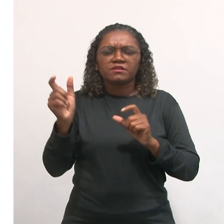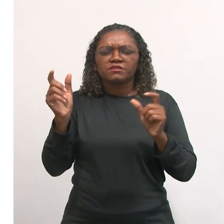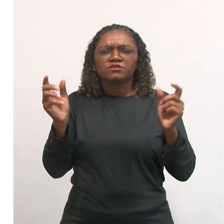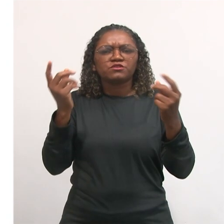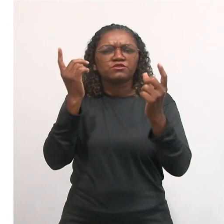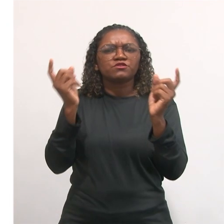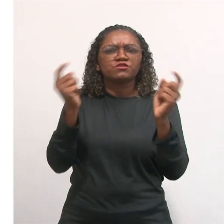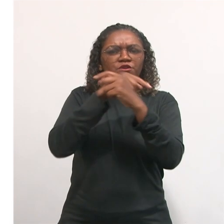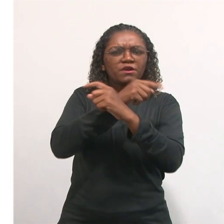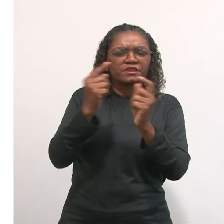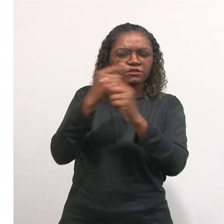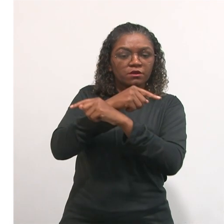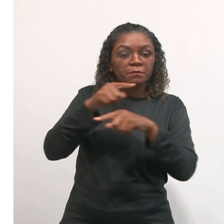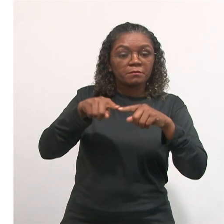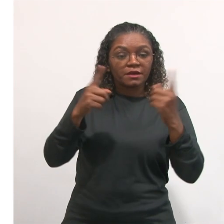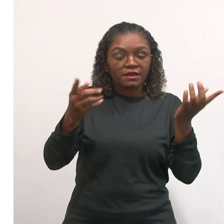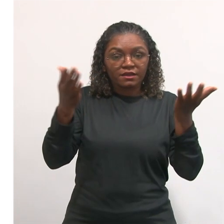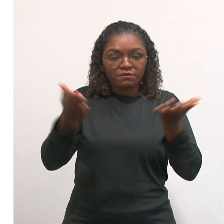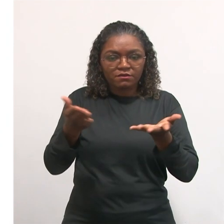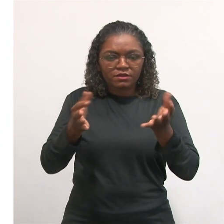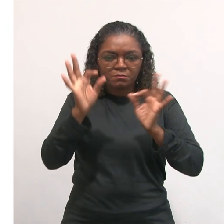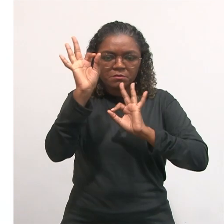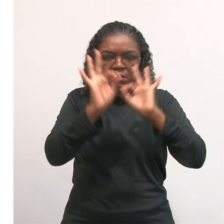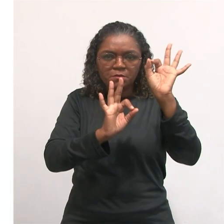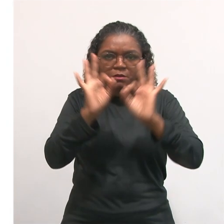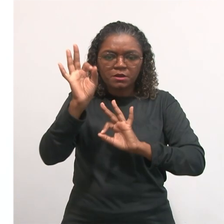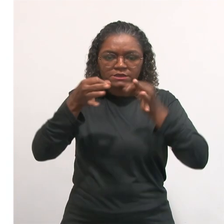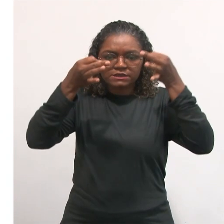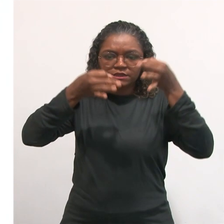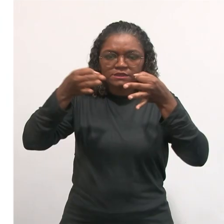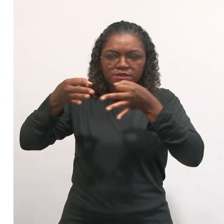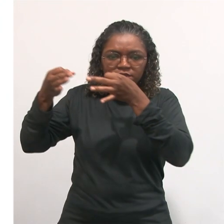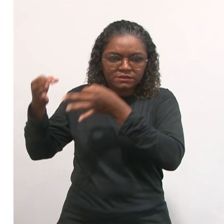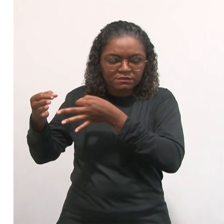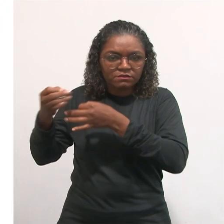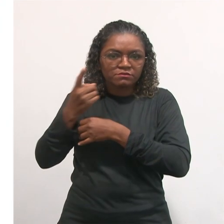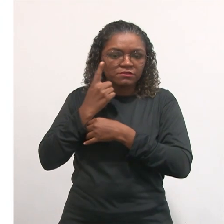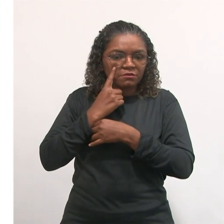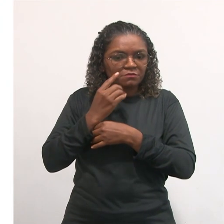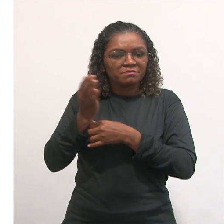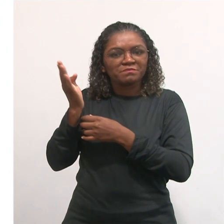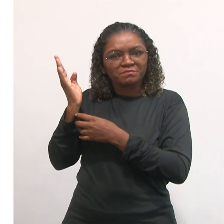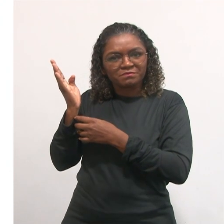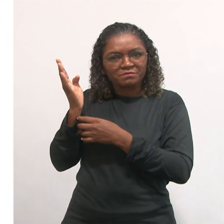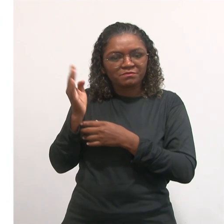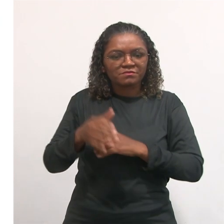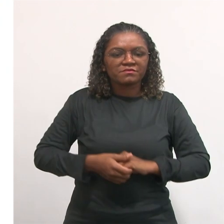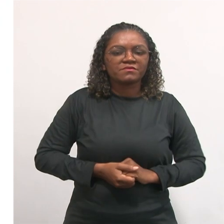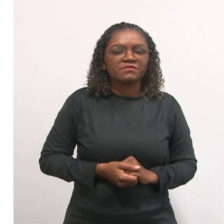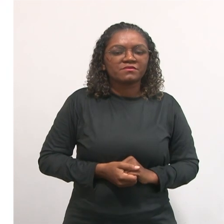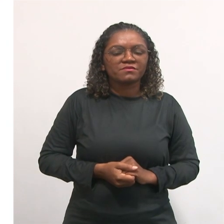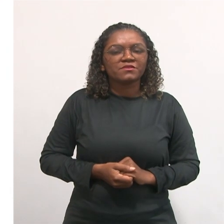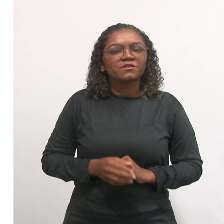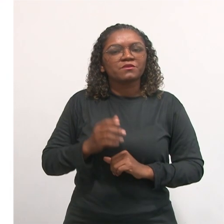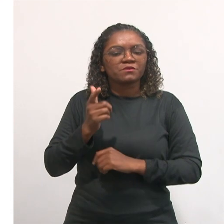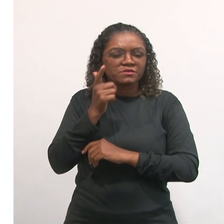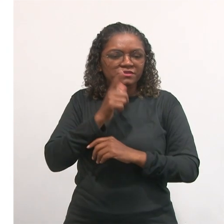todos organizados, a gente dá para ver quantos servidores não tem nenhum processo, quantos servidores tem um processo. Então já dá para a gente